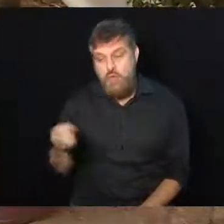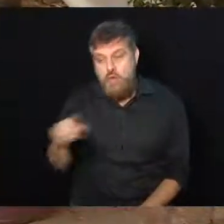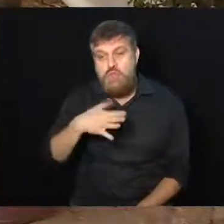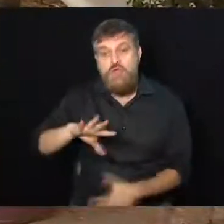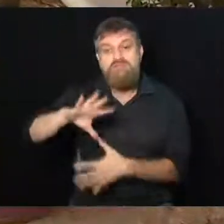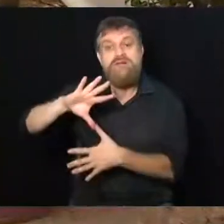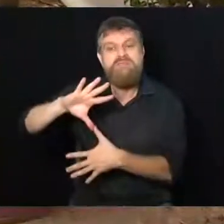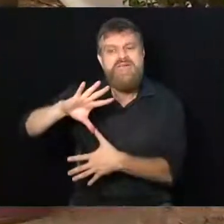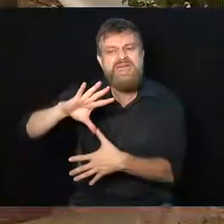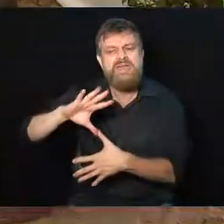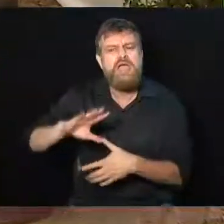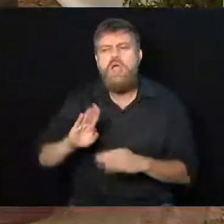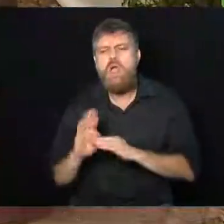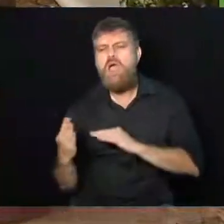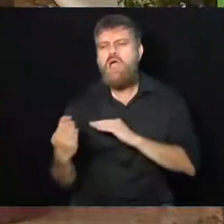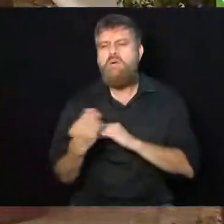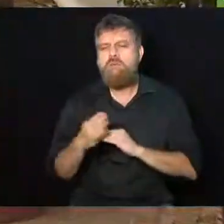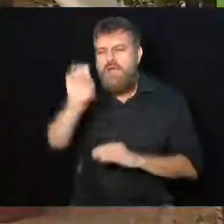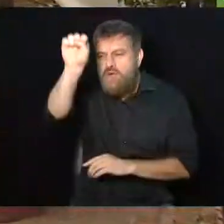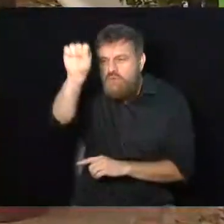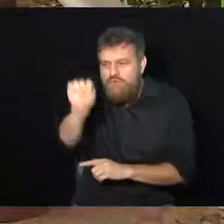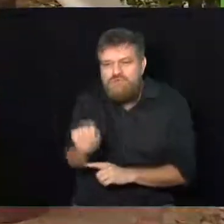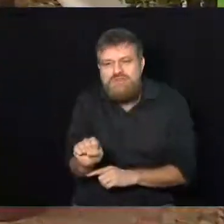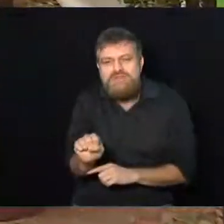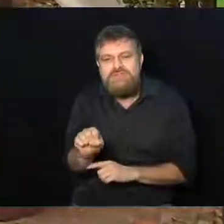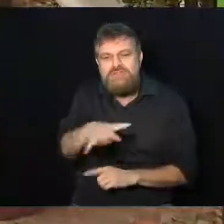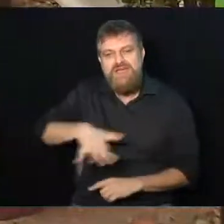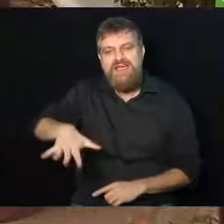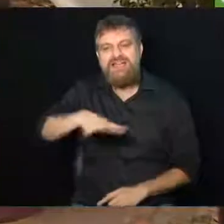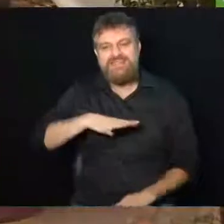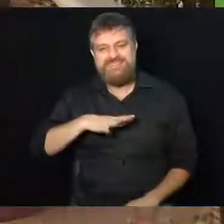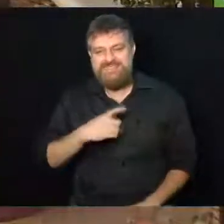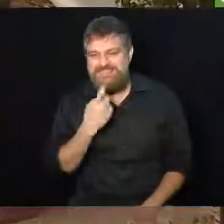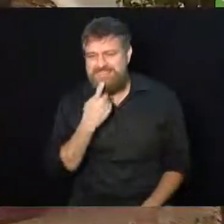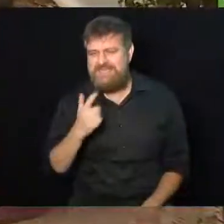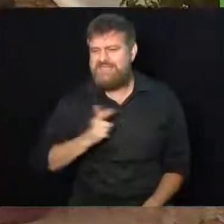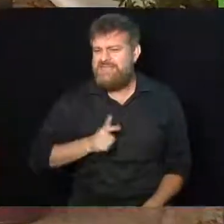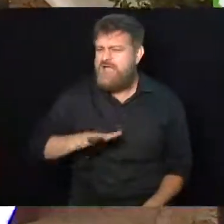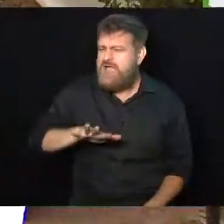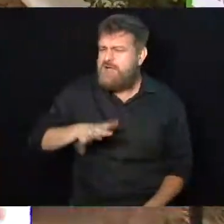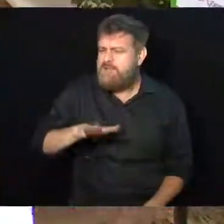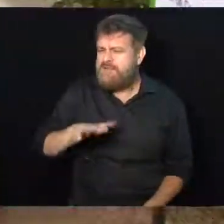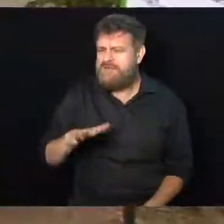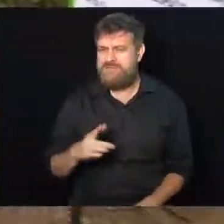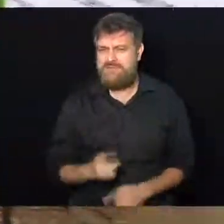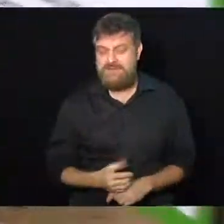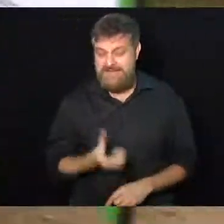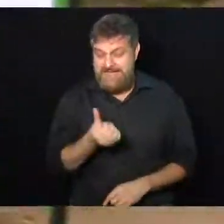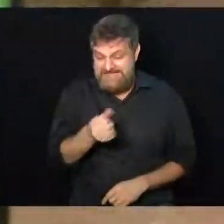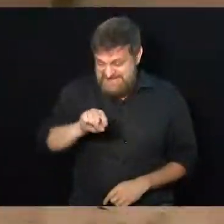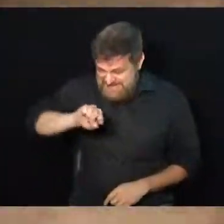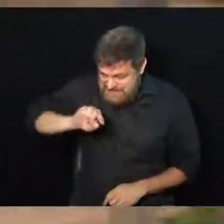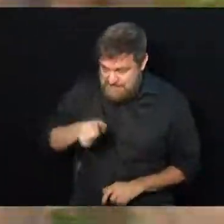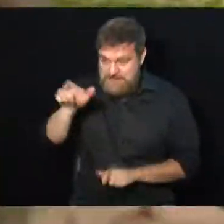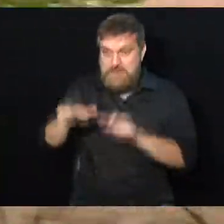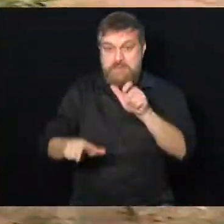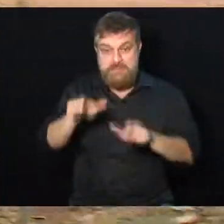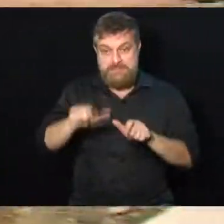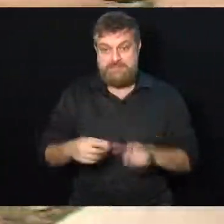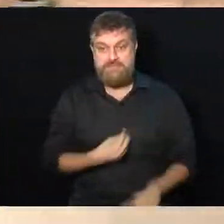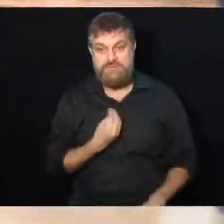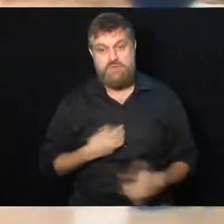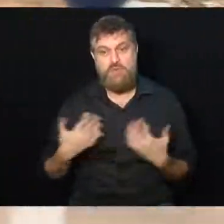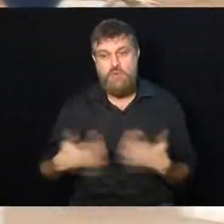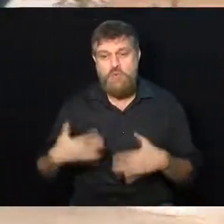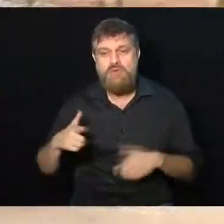América, que é um bairro aqui da Zona Sul de Campinas, que tem, olha, aproximadamente 6 mil moradores. Aqui tem também